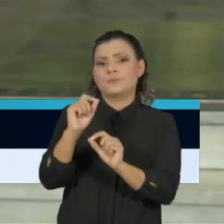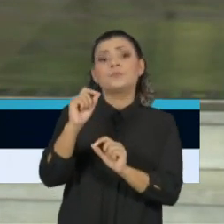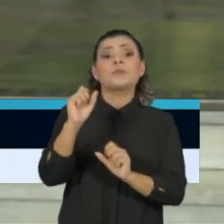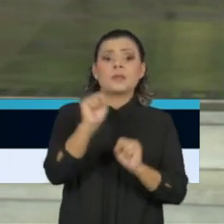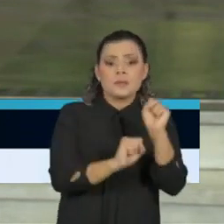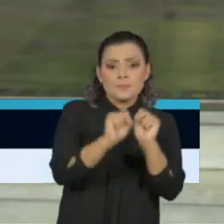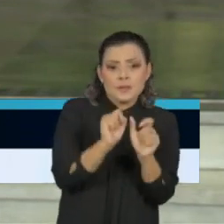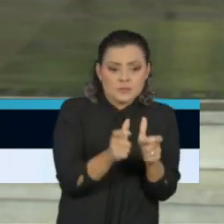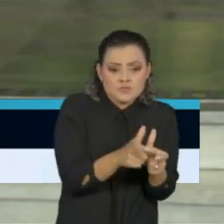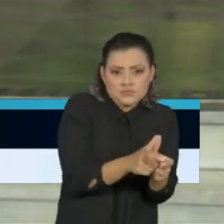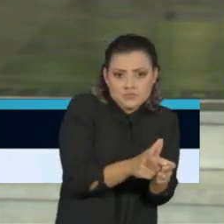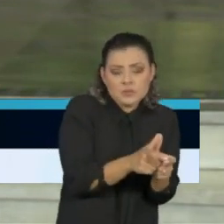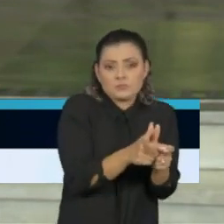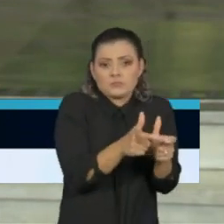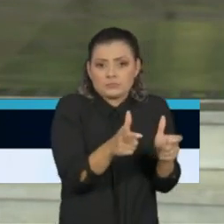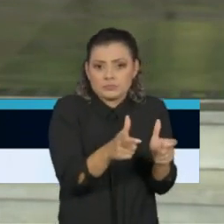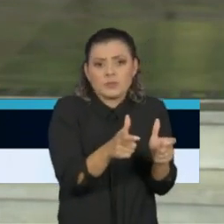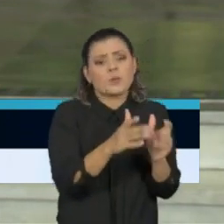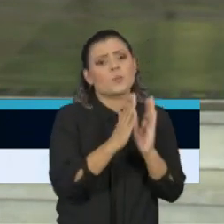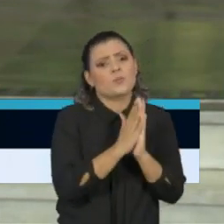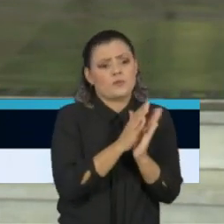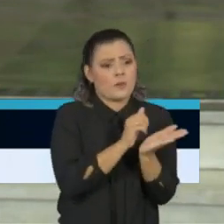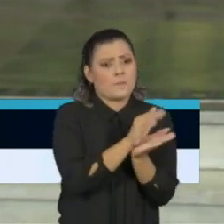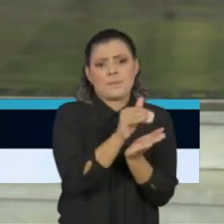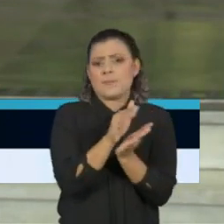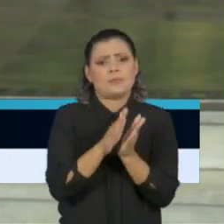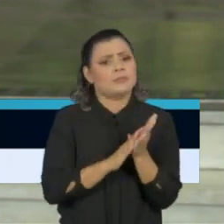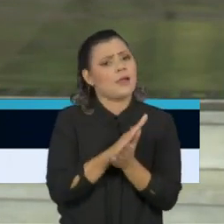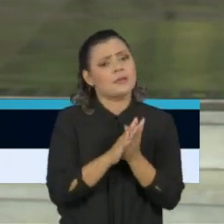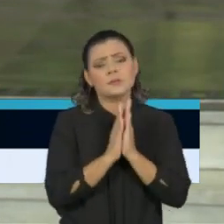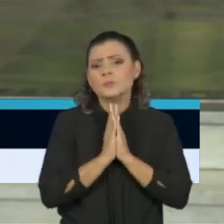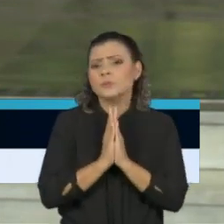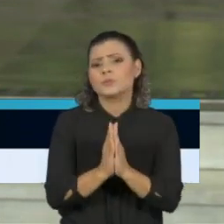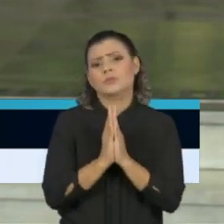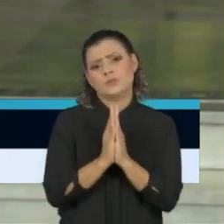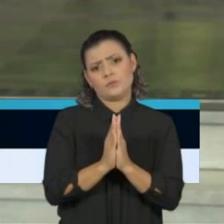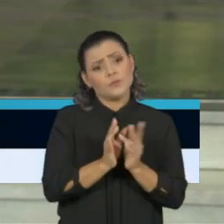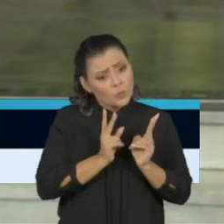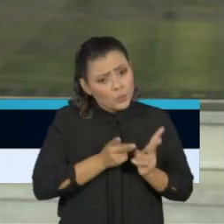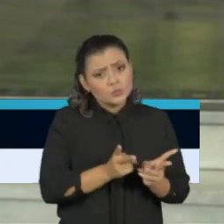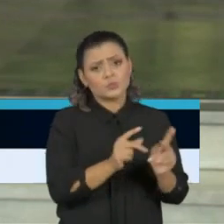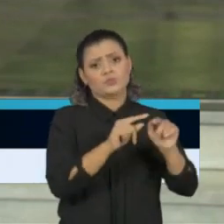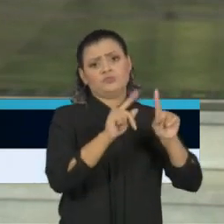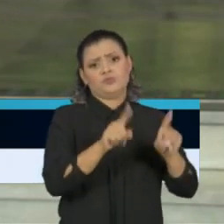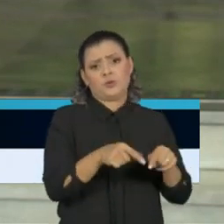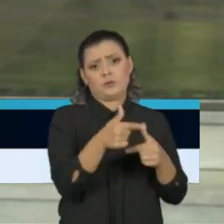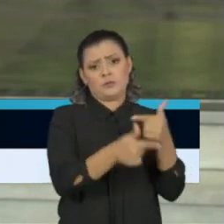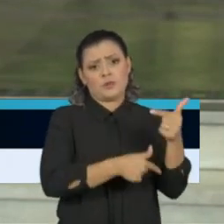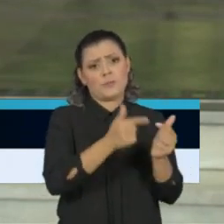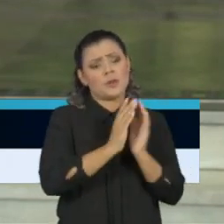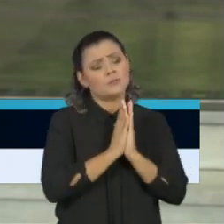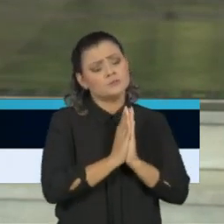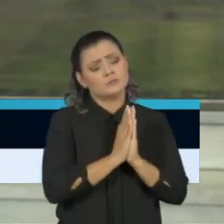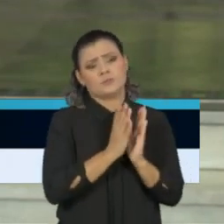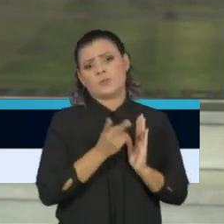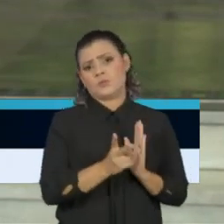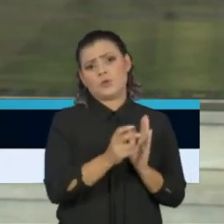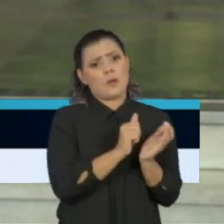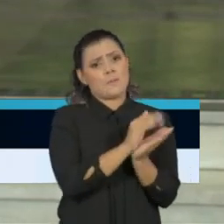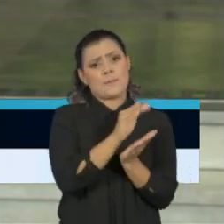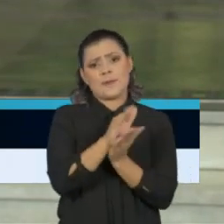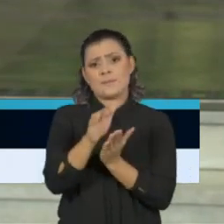médio e grande porte: por favor, não demitam. Por favor, mantenham os funcionários nas suas empresas. Não